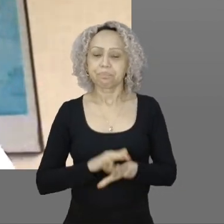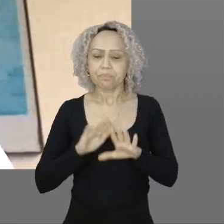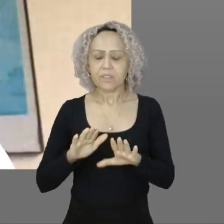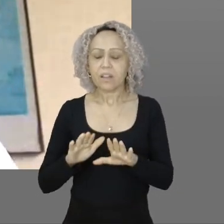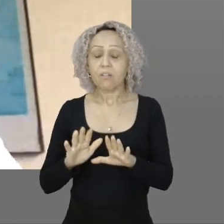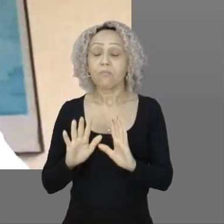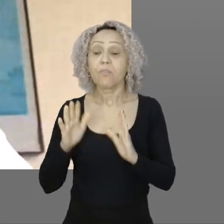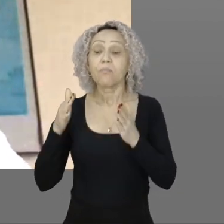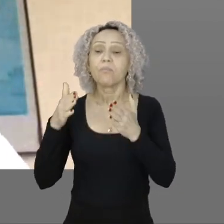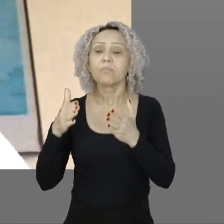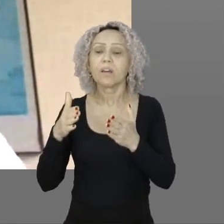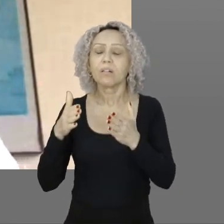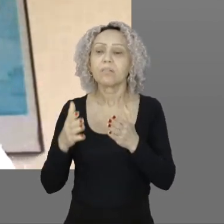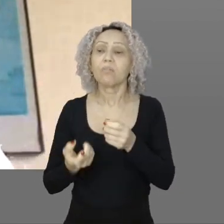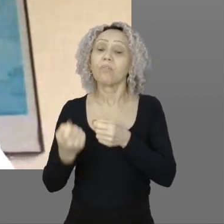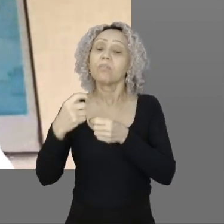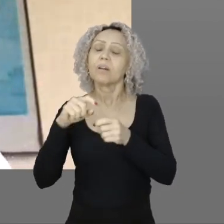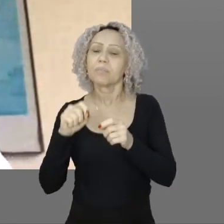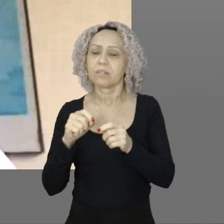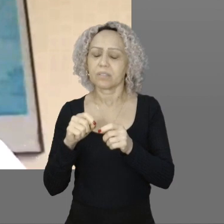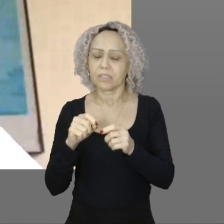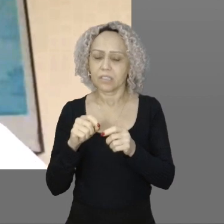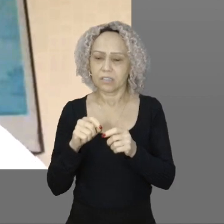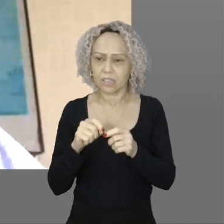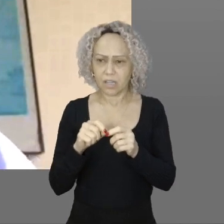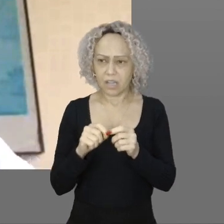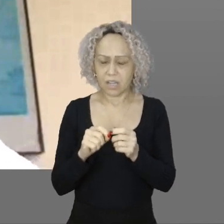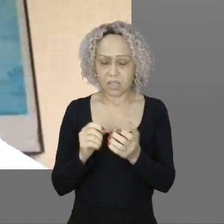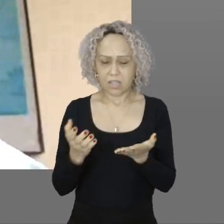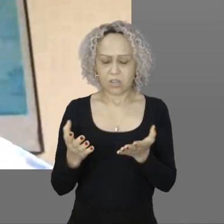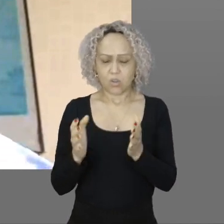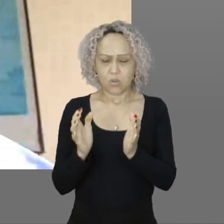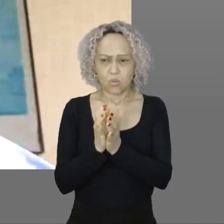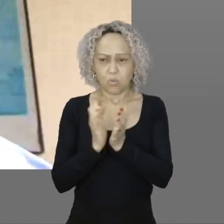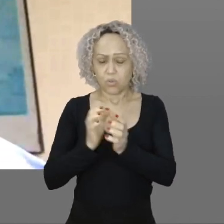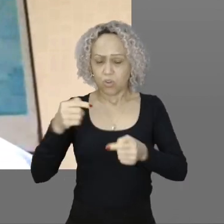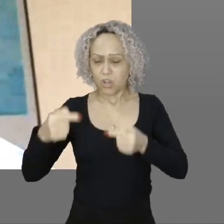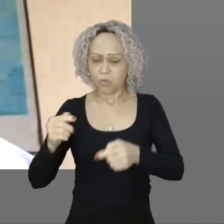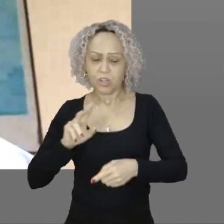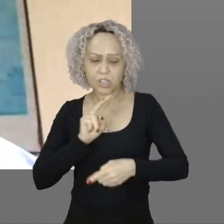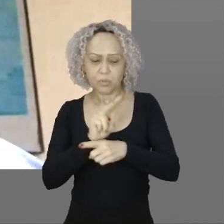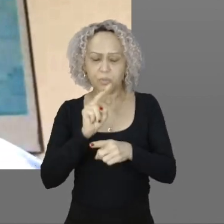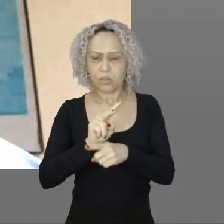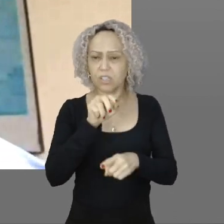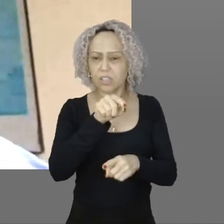assim, de proteção social, este programa Bolsa Família,